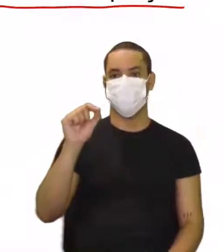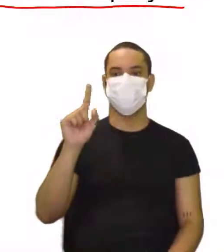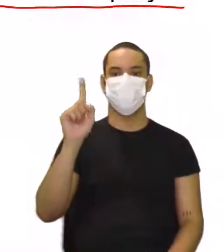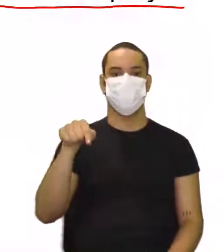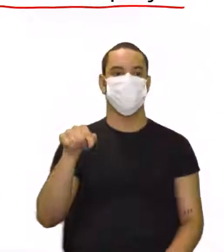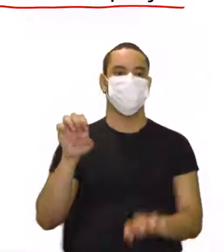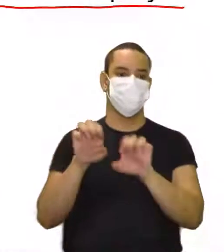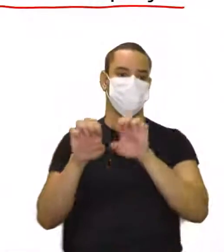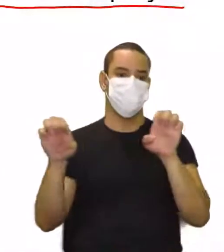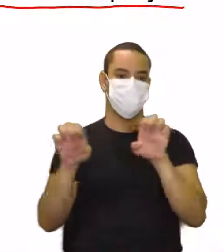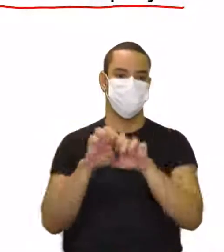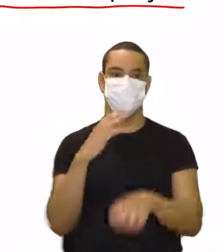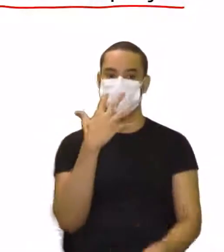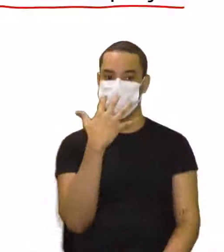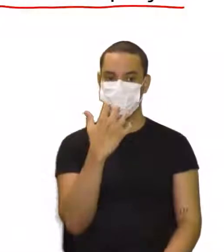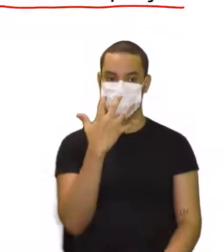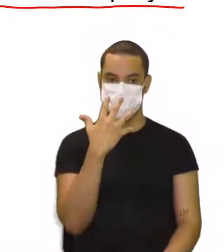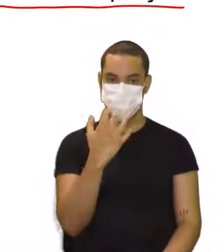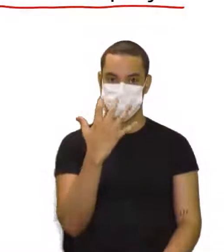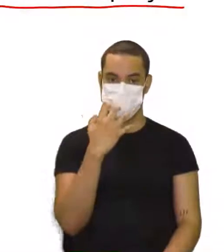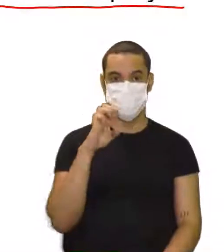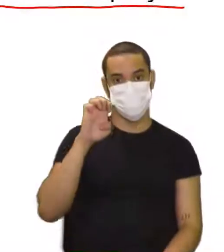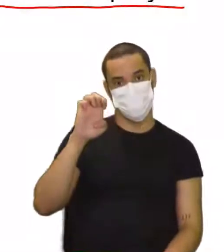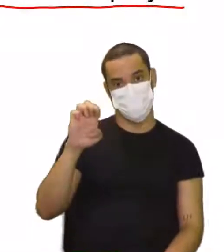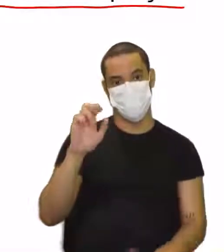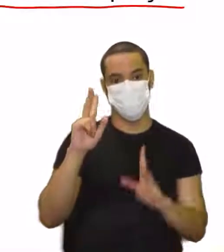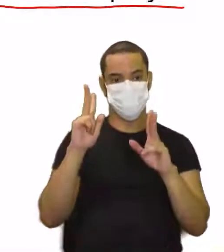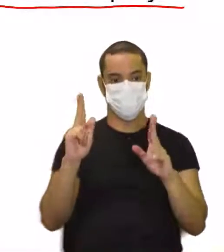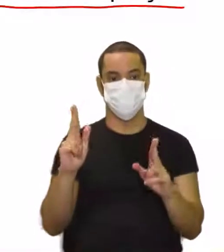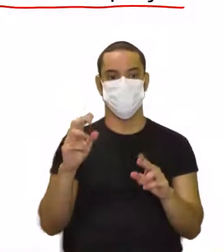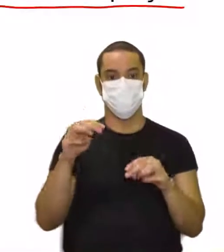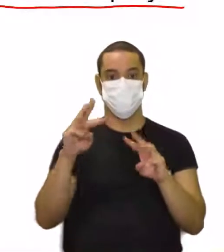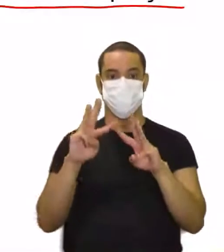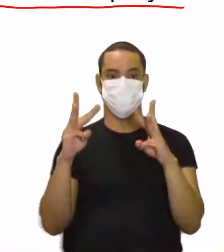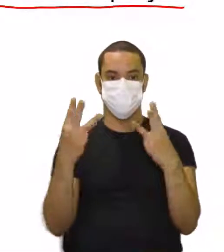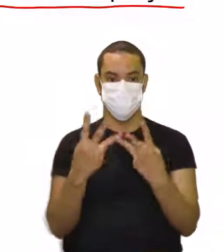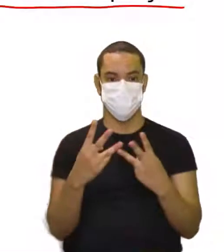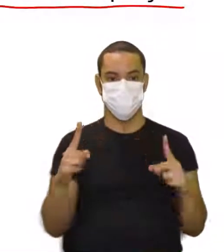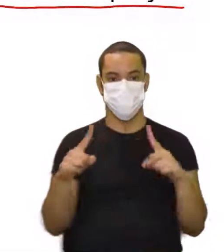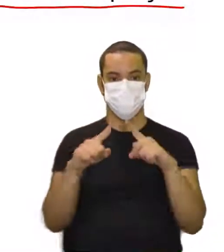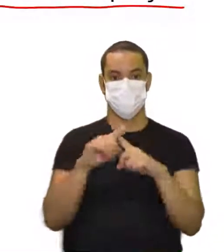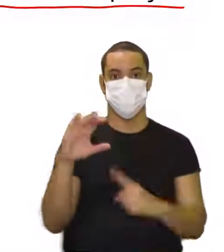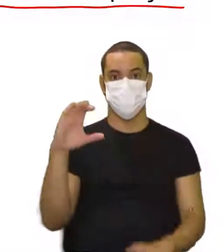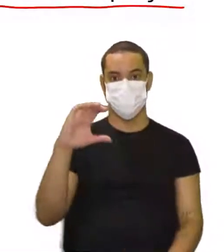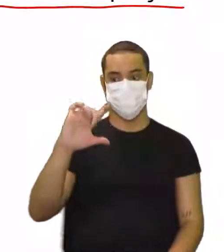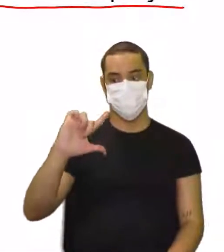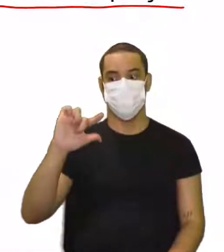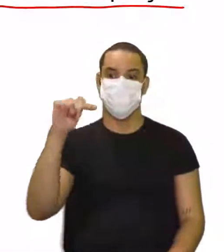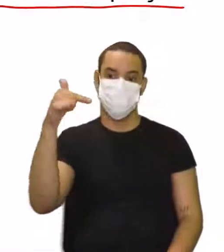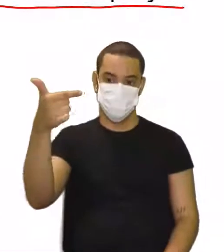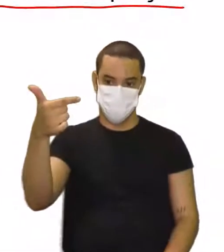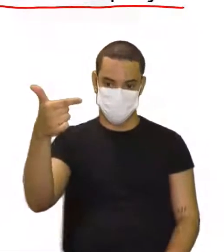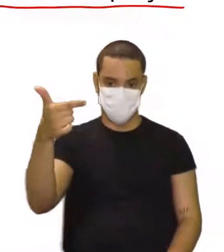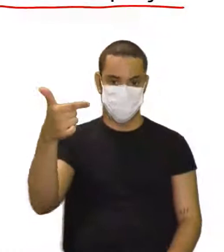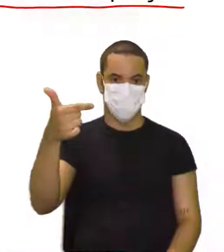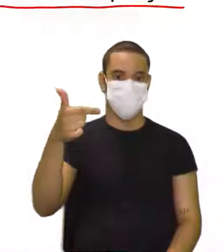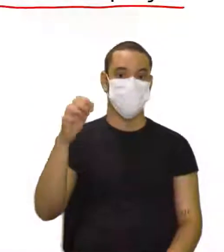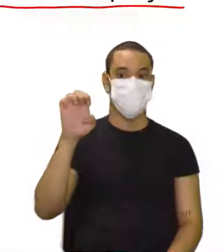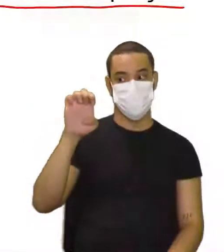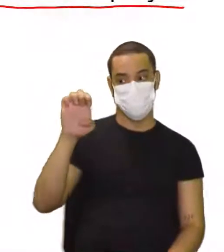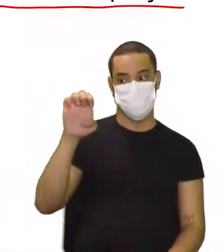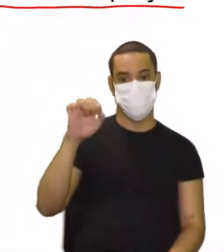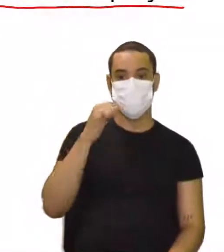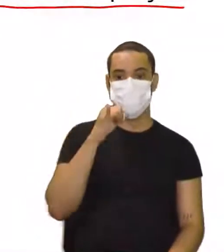Einstein. Energia é igual a massa vezes a velocidade da luz ao quadrado, sendo E energia